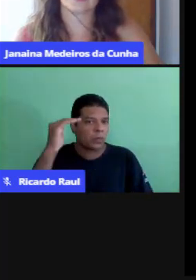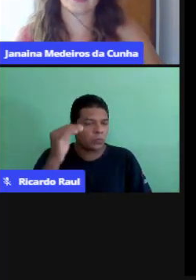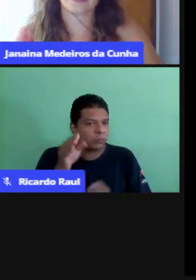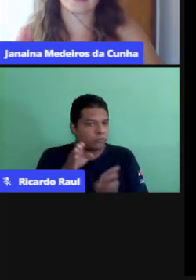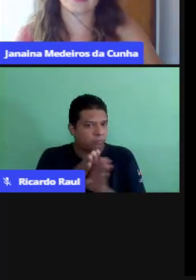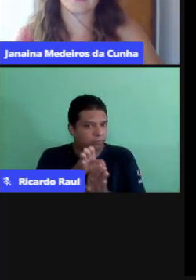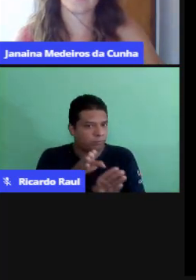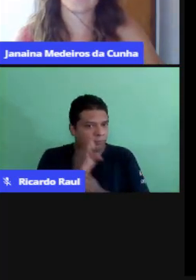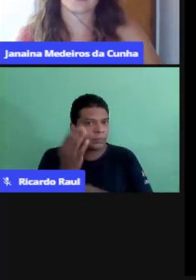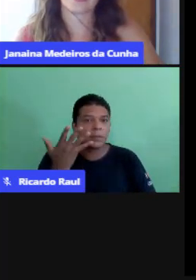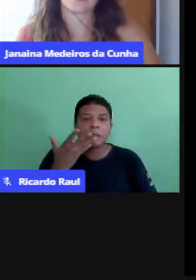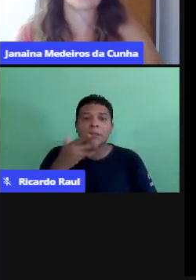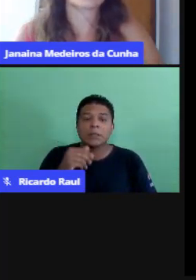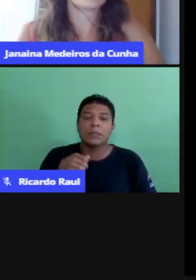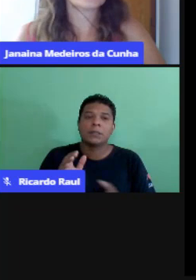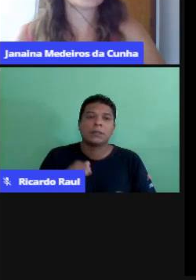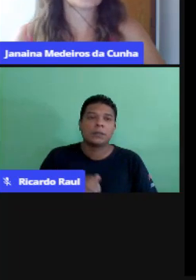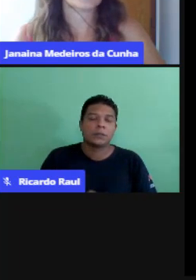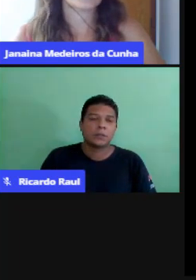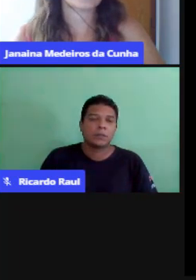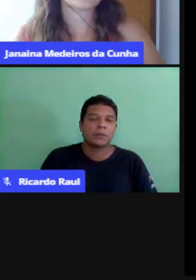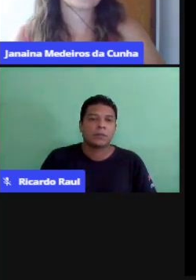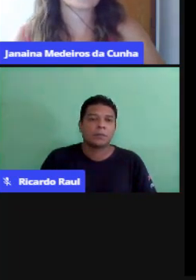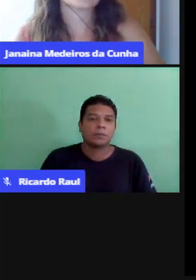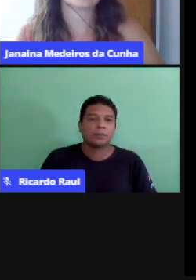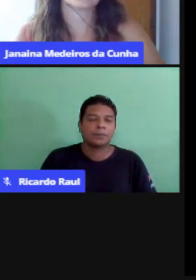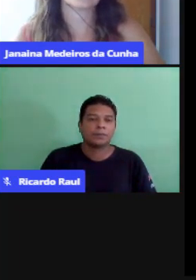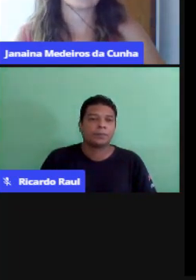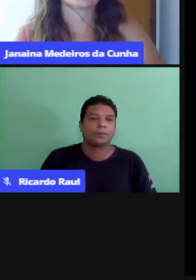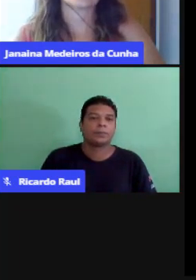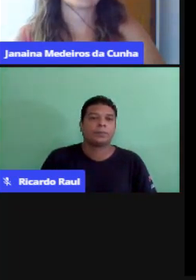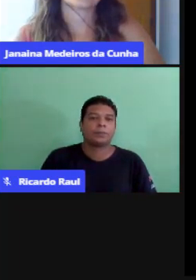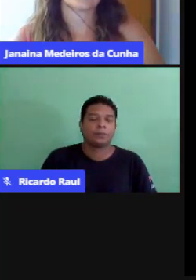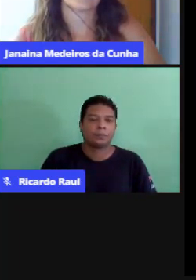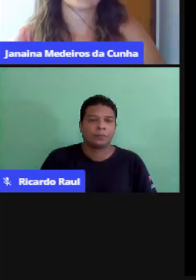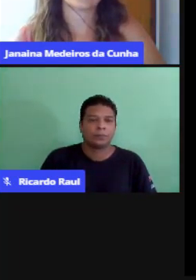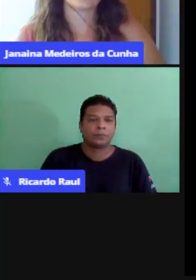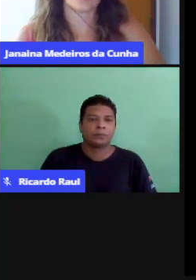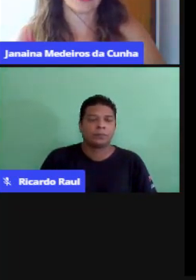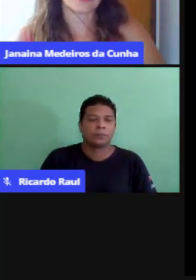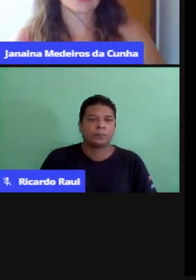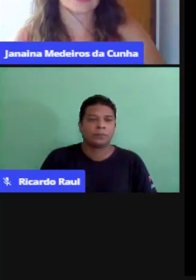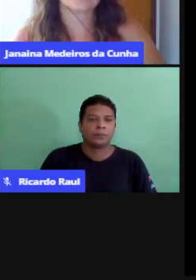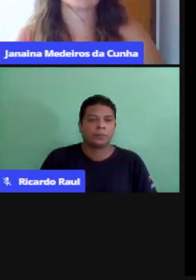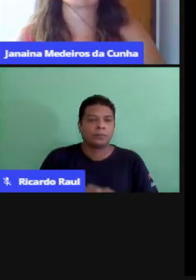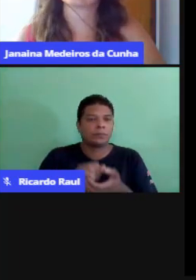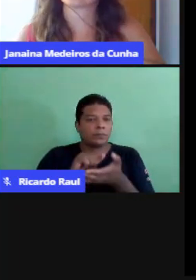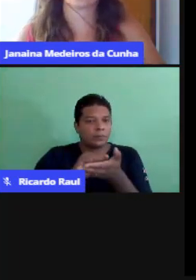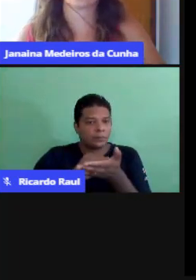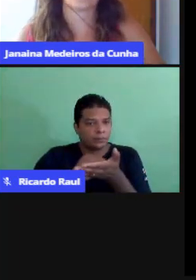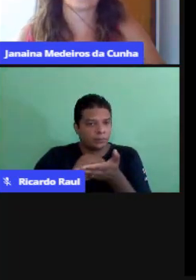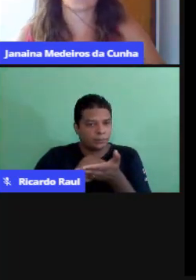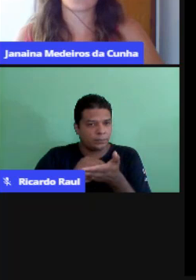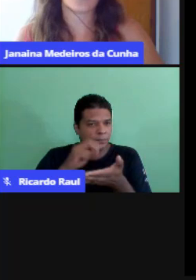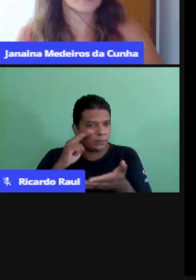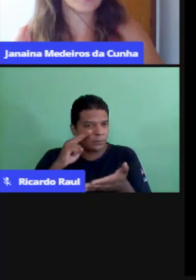orientando essa criança, né? Até mesmo na questão, assim, da borracha, né? Se você vê